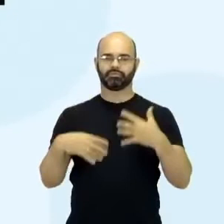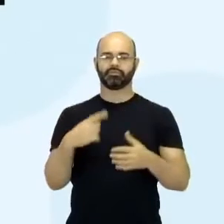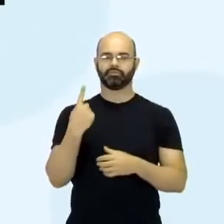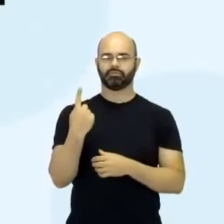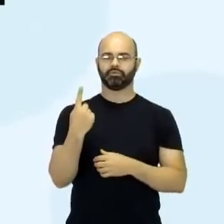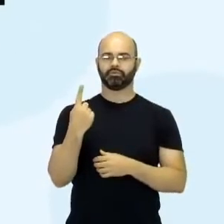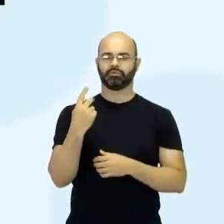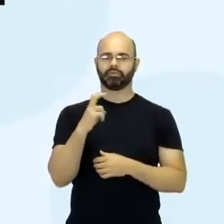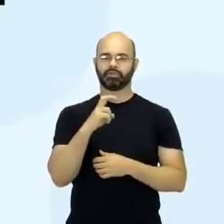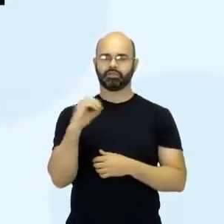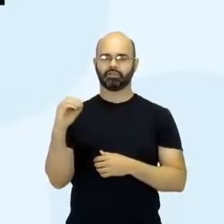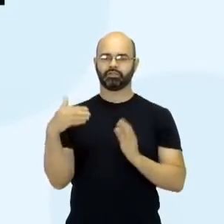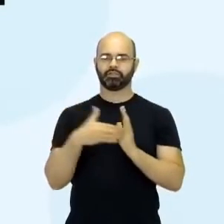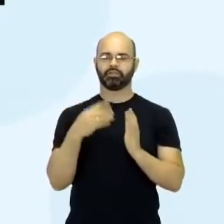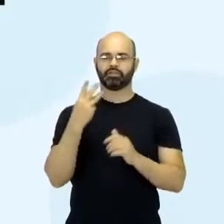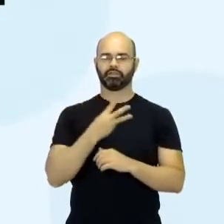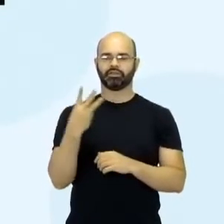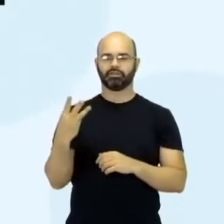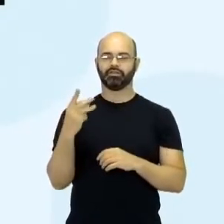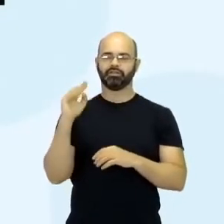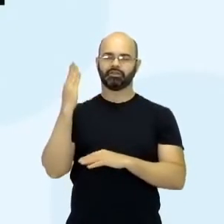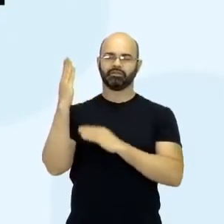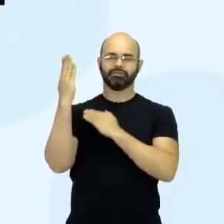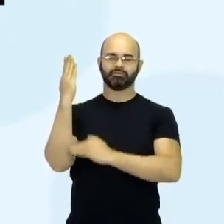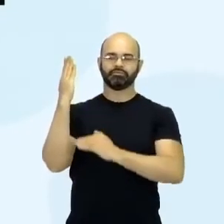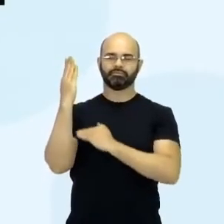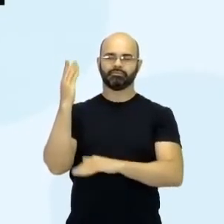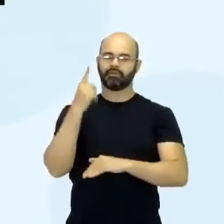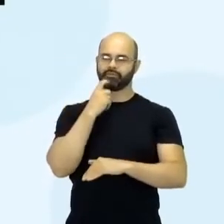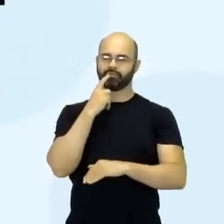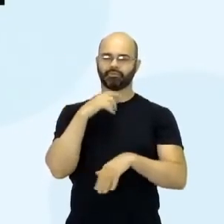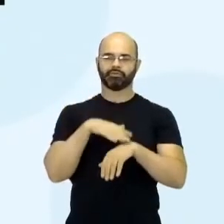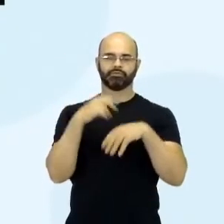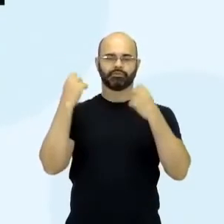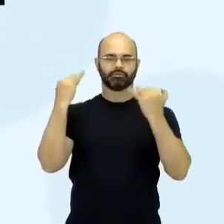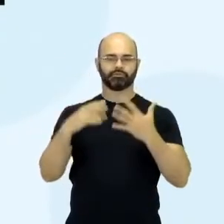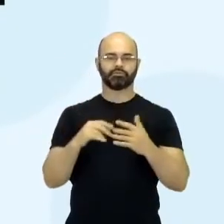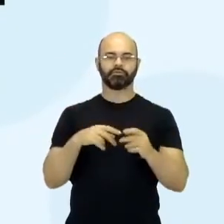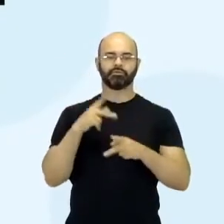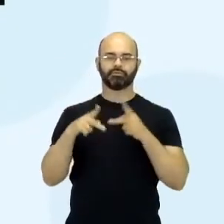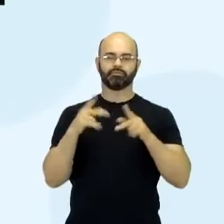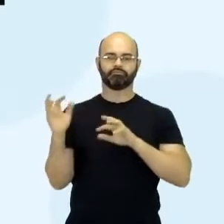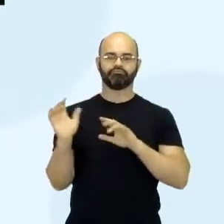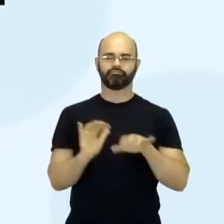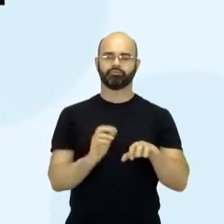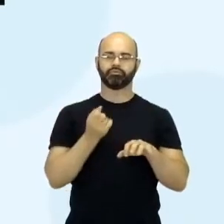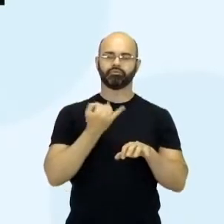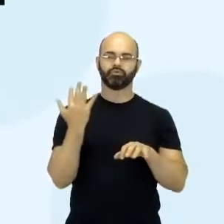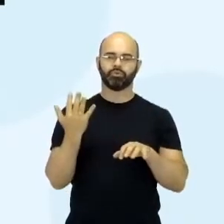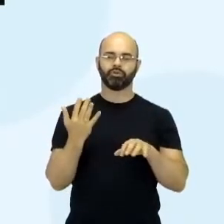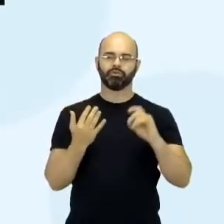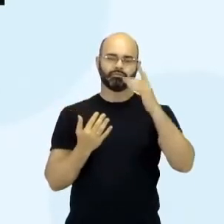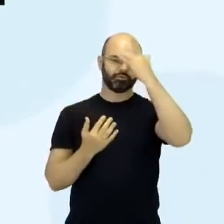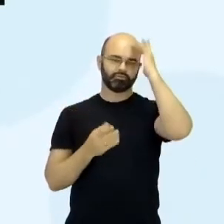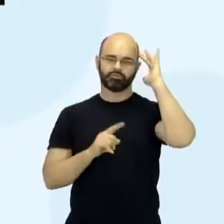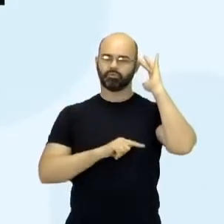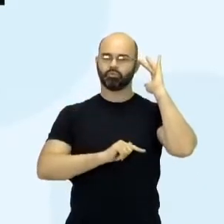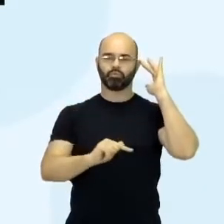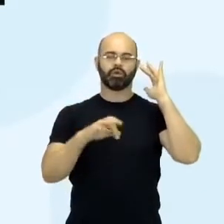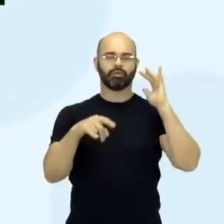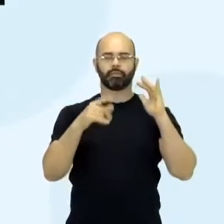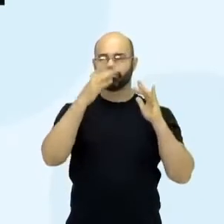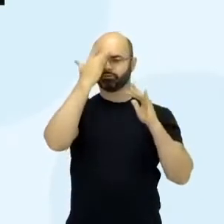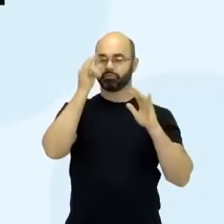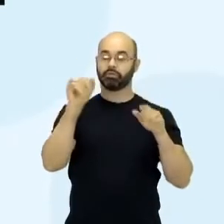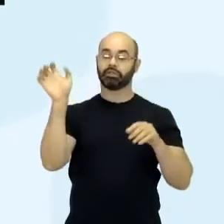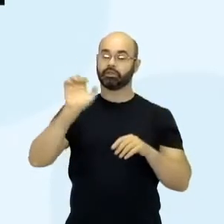a 33, falamos aí da questão do pau-brasil. Povoamento mínimo, eu já falei para vocês, que a gente teve um período aí sem povoamento no Brasil,